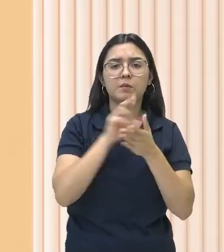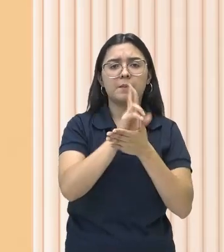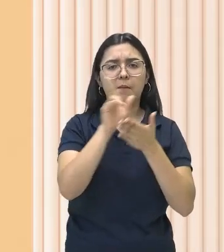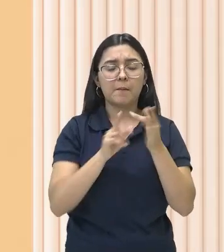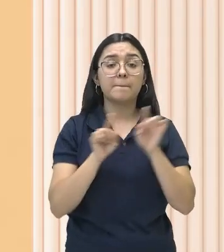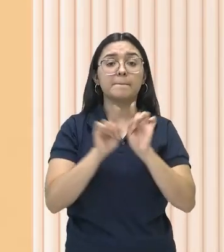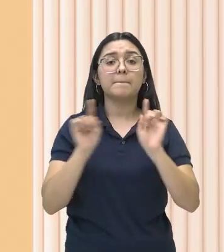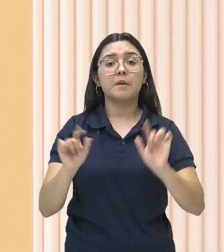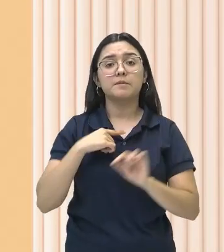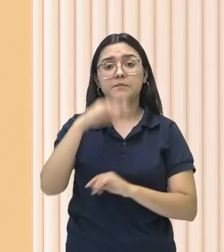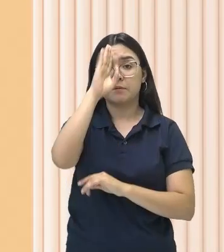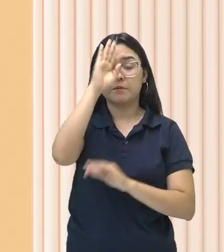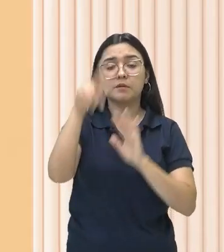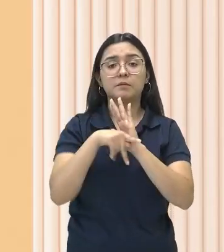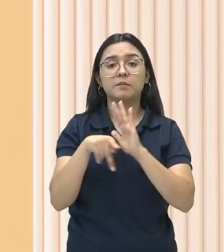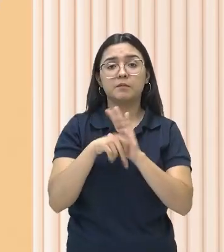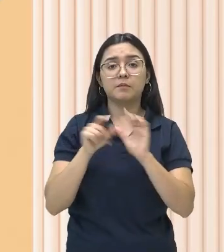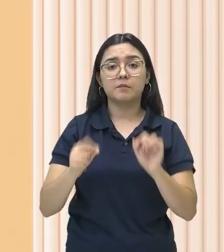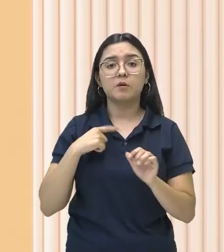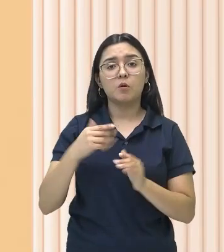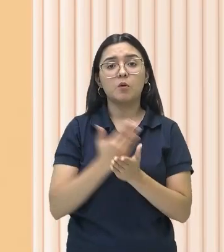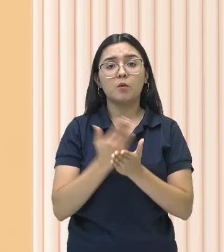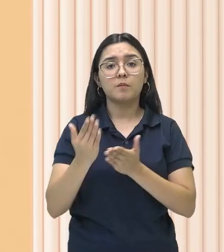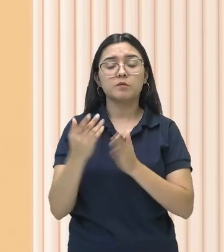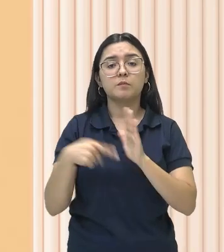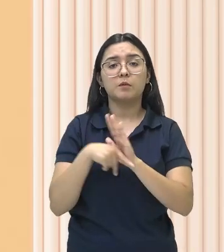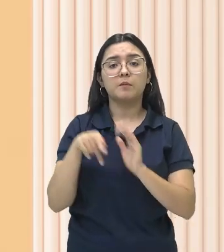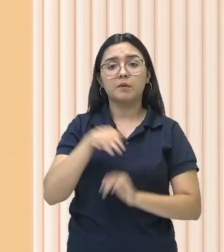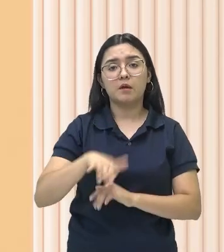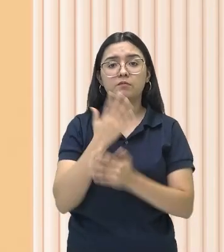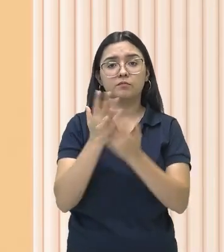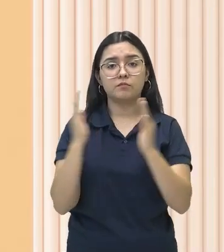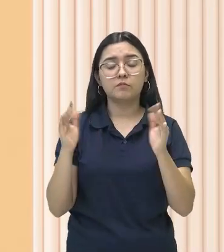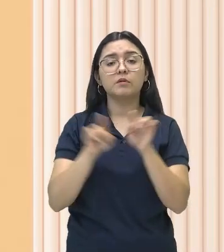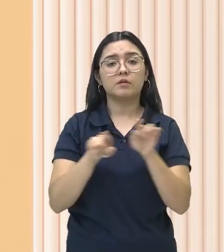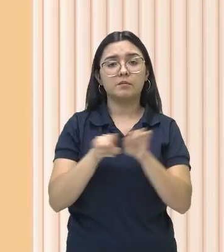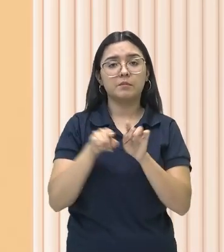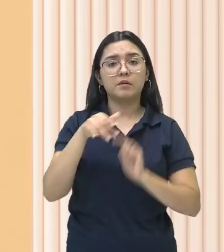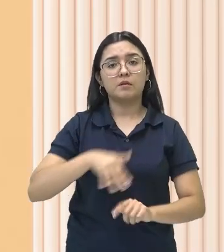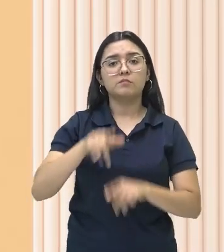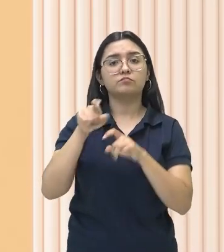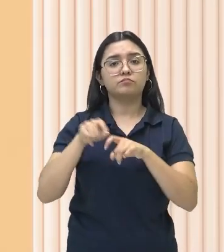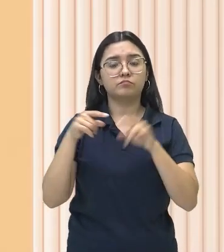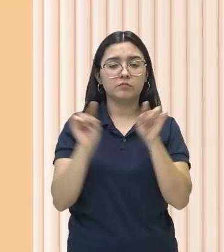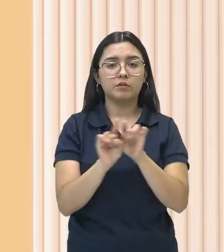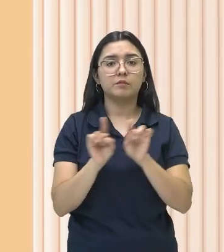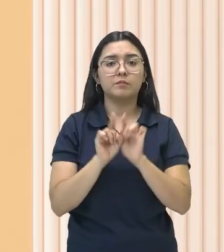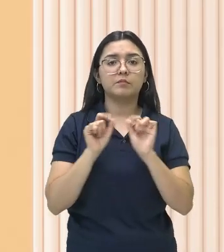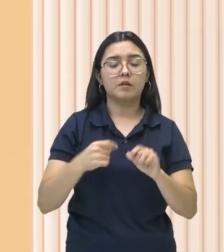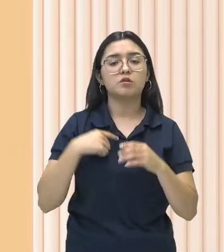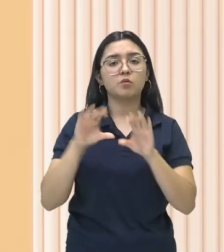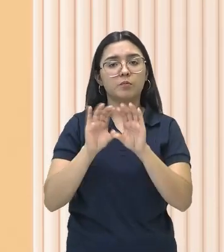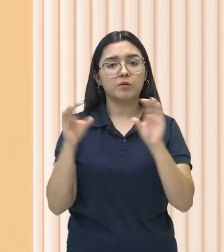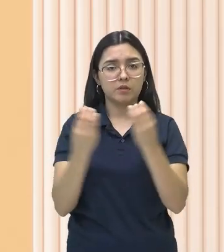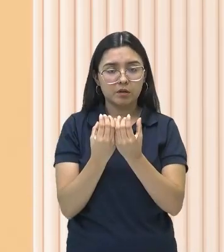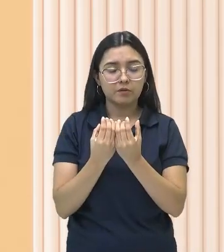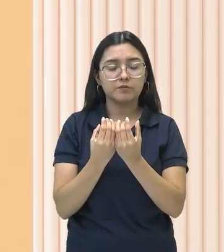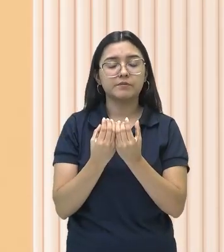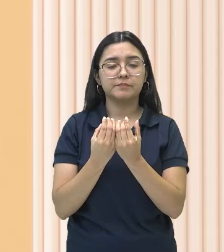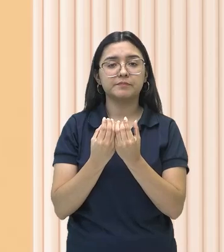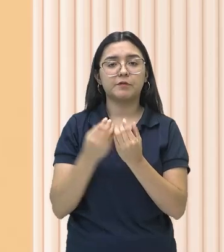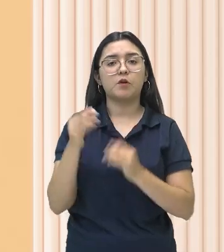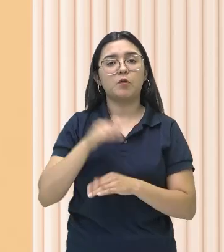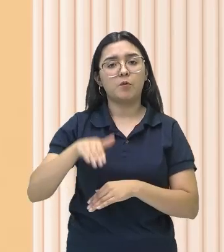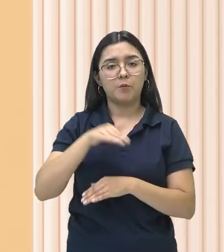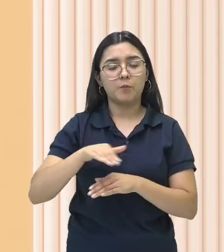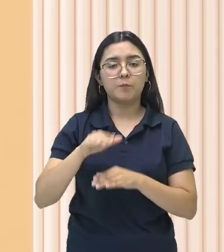mas também o capitalismo entrou também na floresta, ele entrou também na mata, ele entrou também nas comunidades.